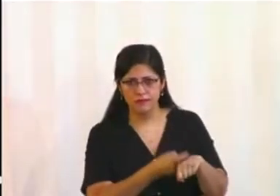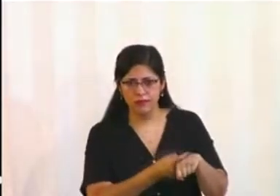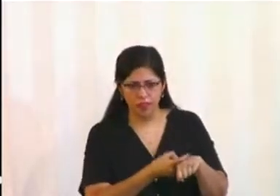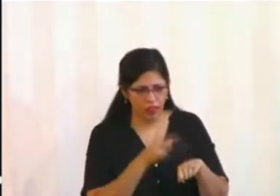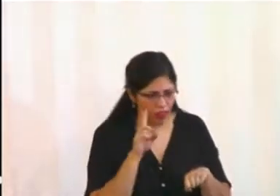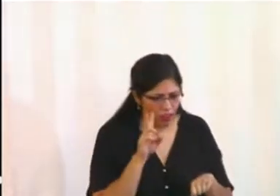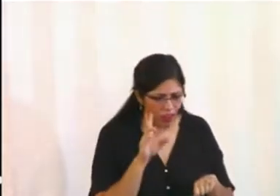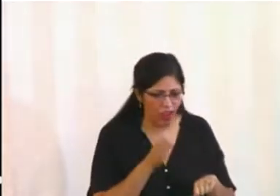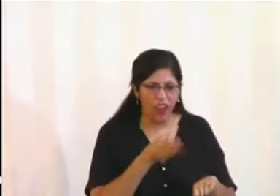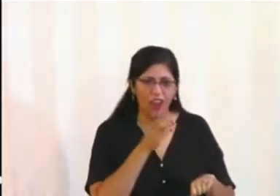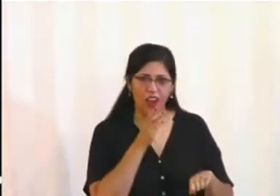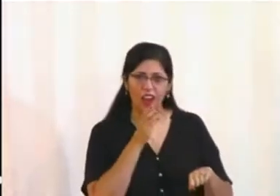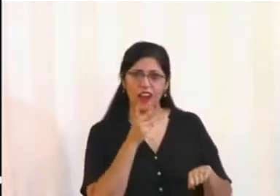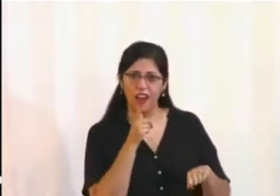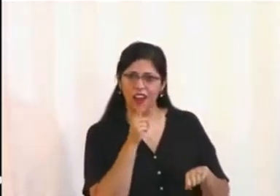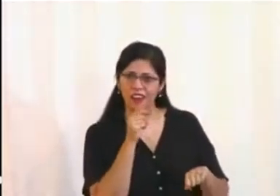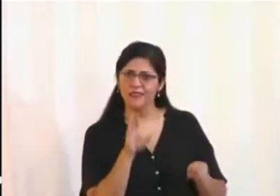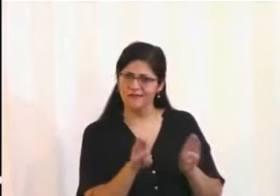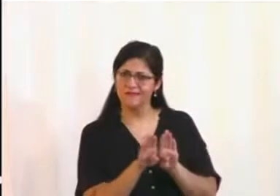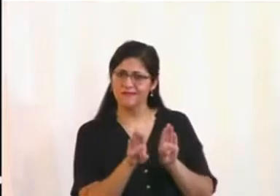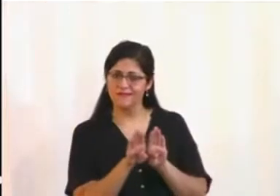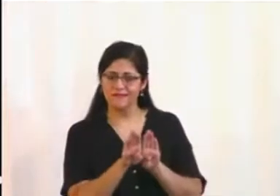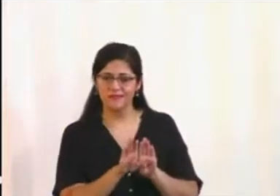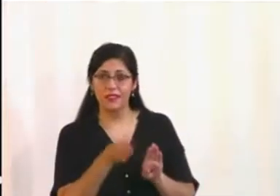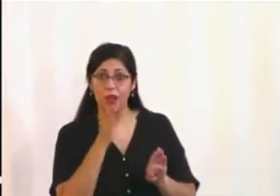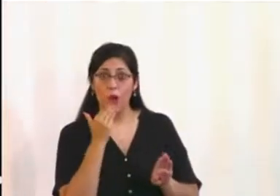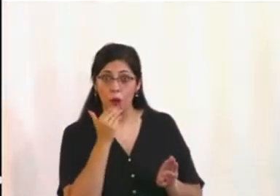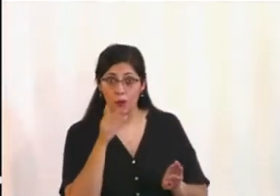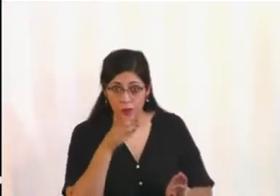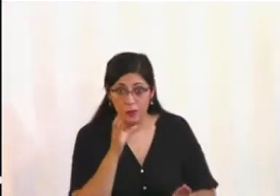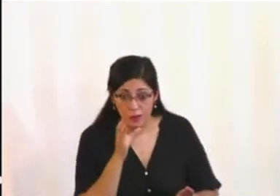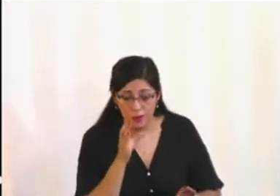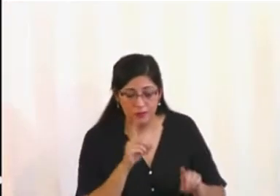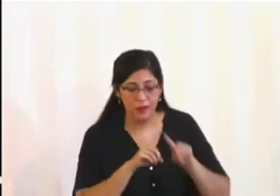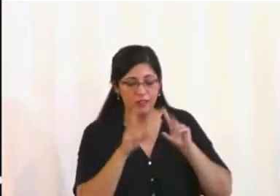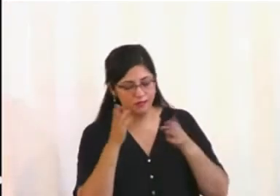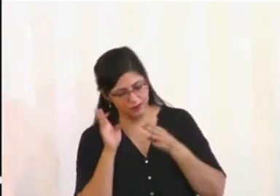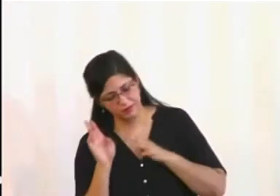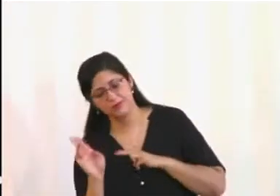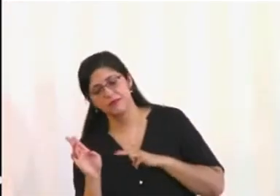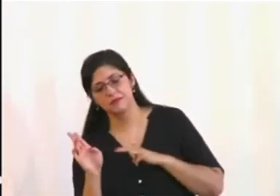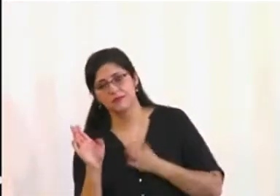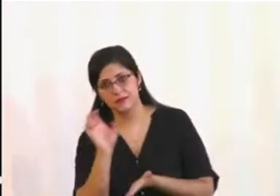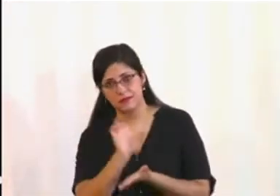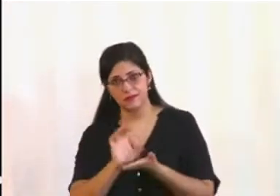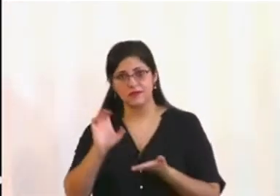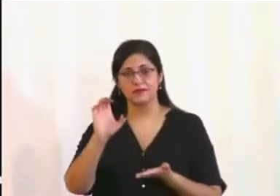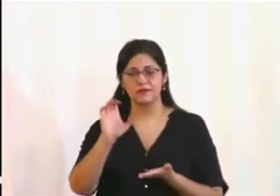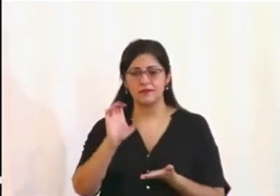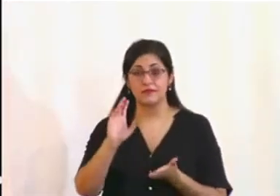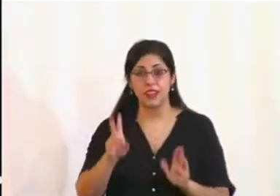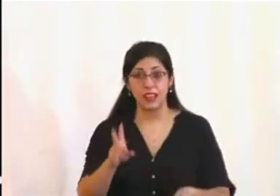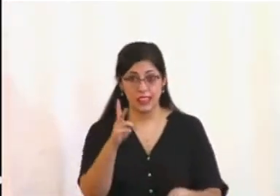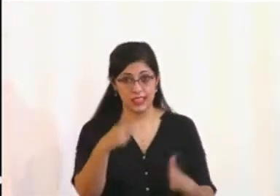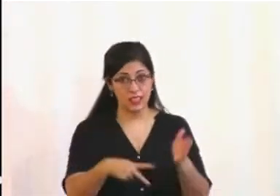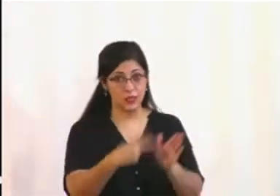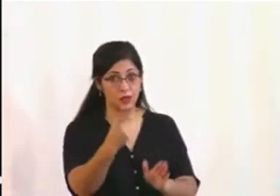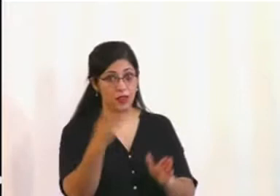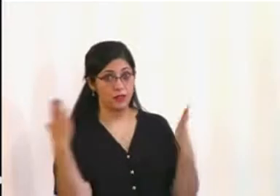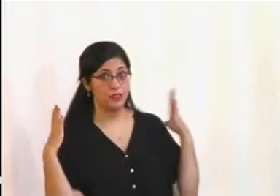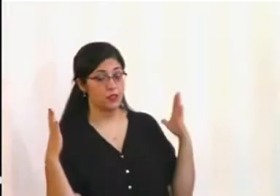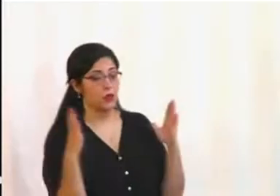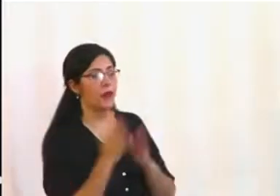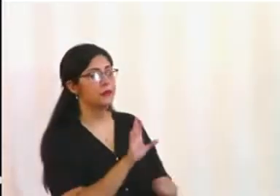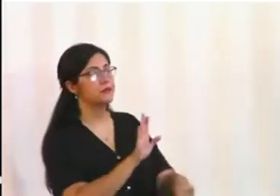uma botija de água. Comeu, bebeu e tornou a dormir. Voltou segunda vez o anjo do